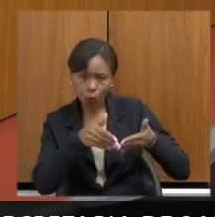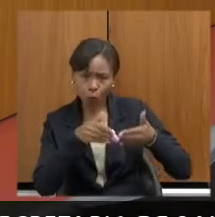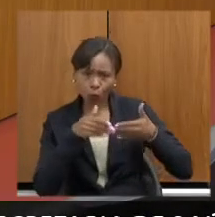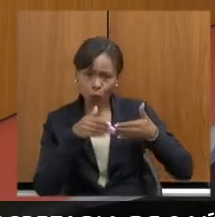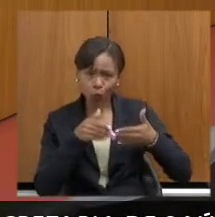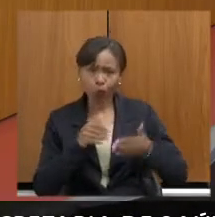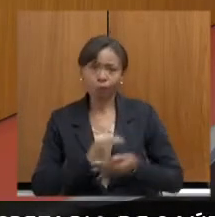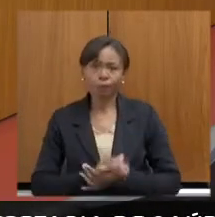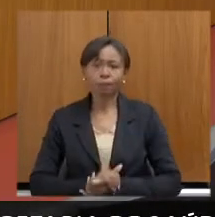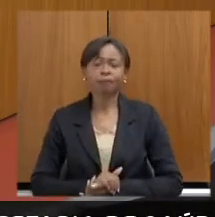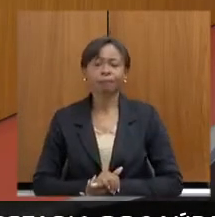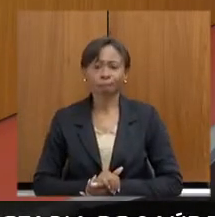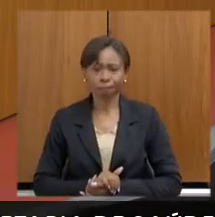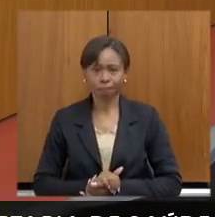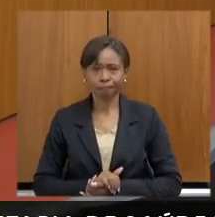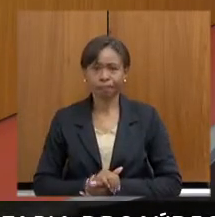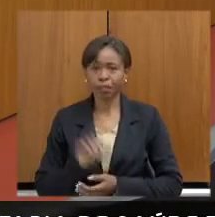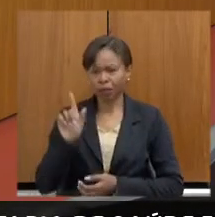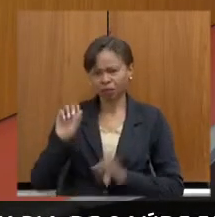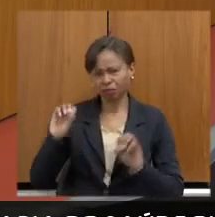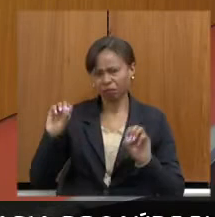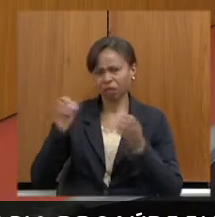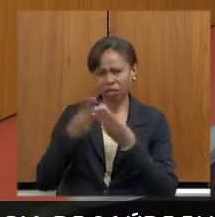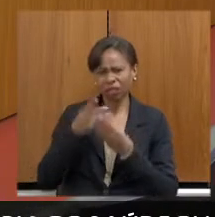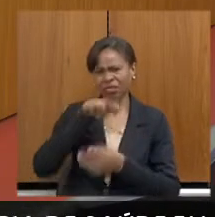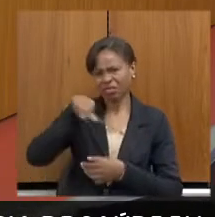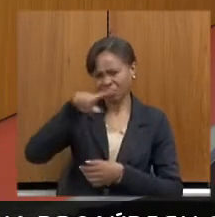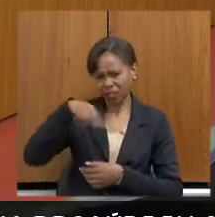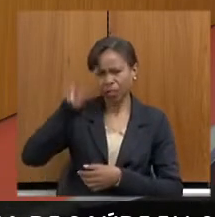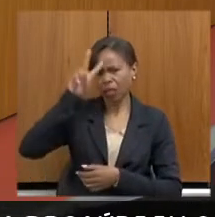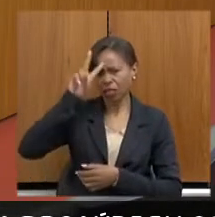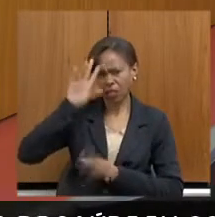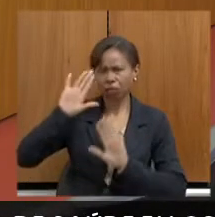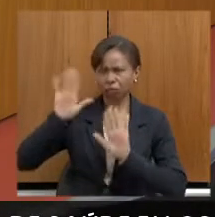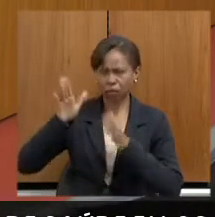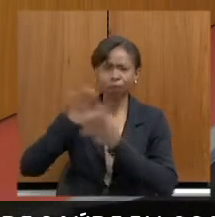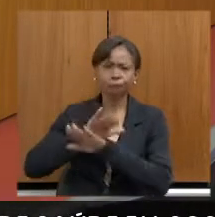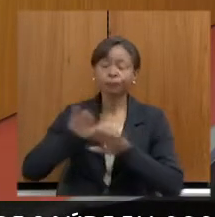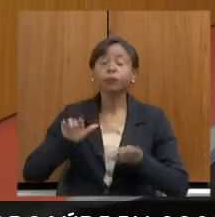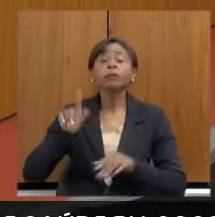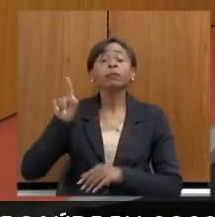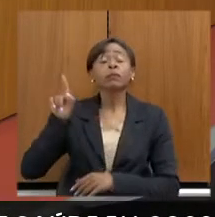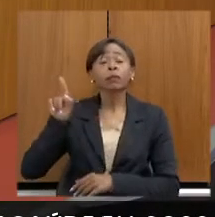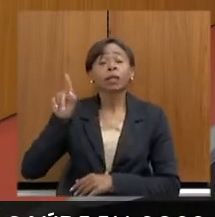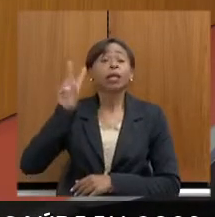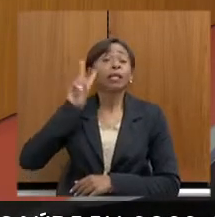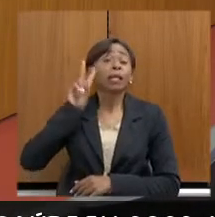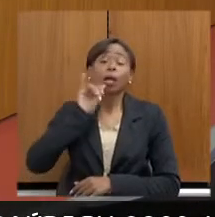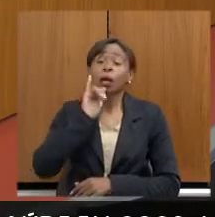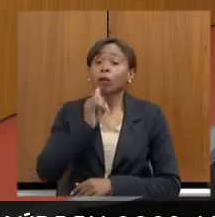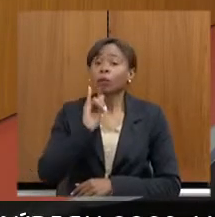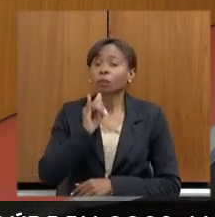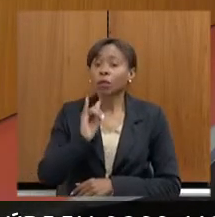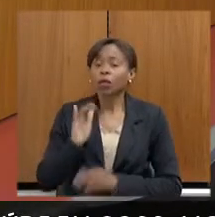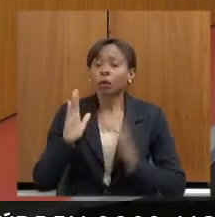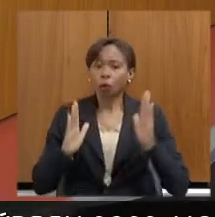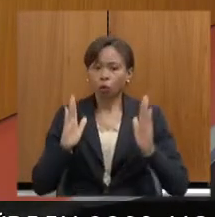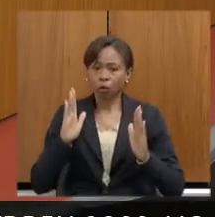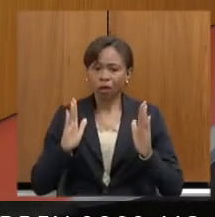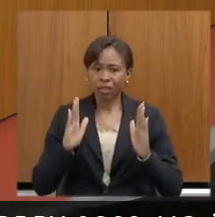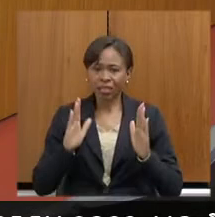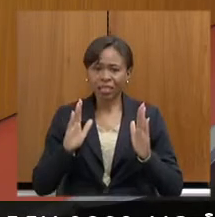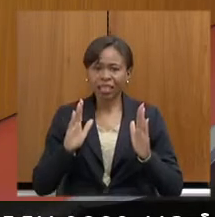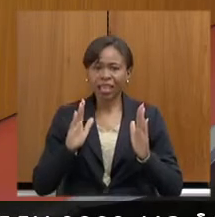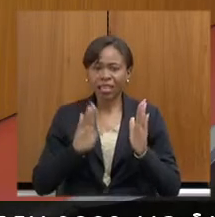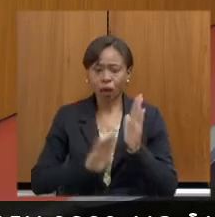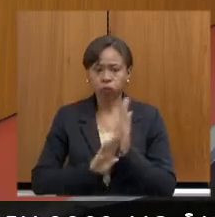posição Então vamos passando aí que isso aí eu acho que todo mundo lã pode passar por favor então só lembrando que o pior momento nosso da Honda